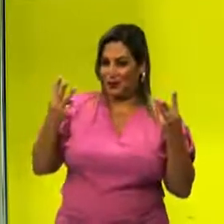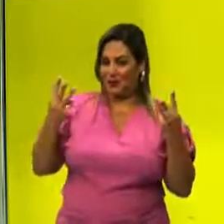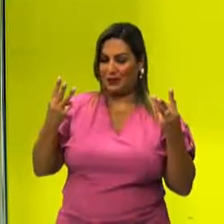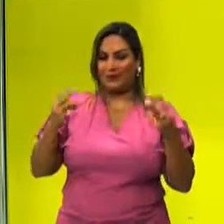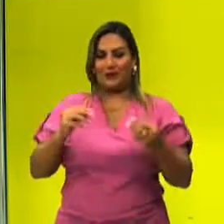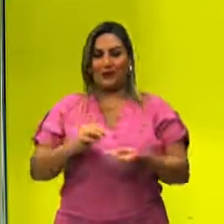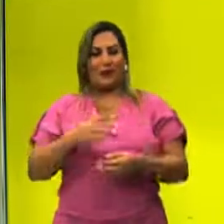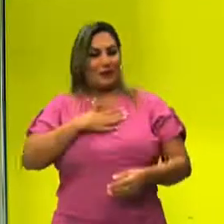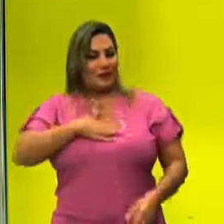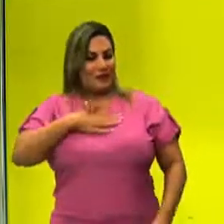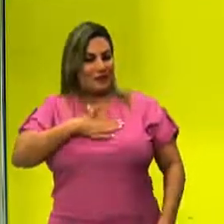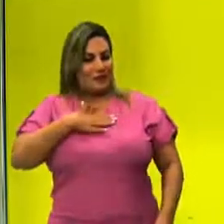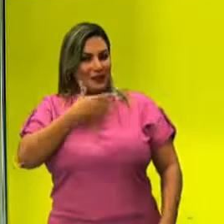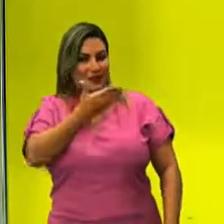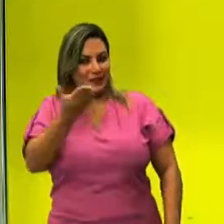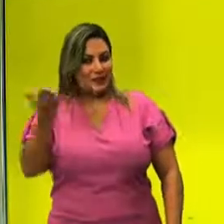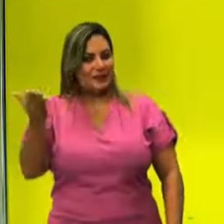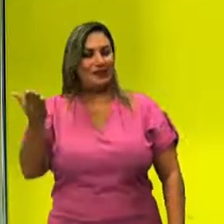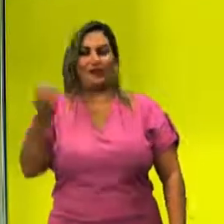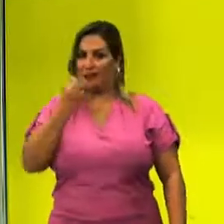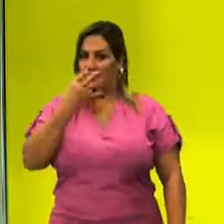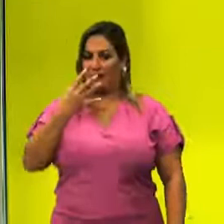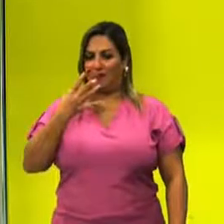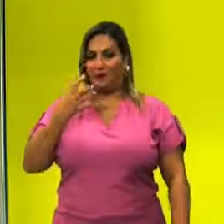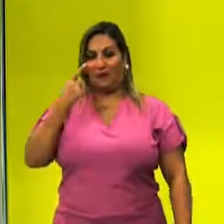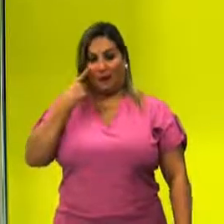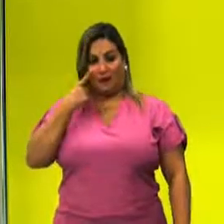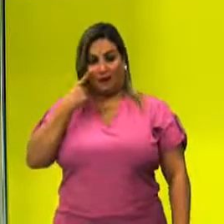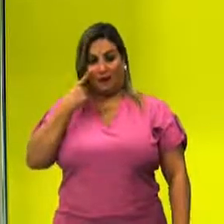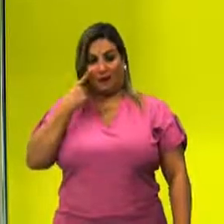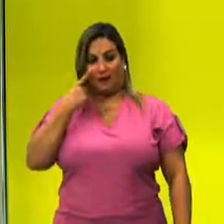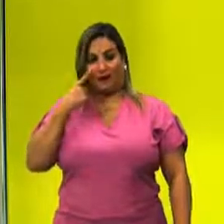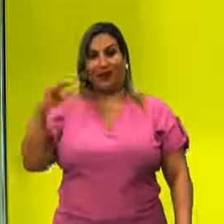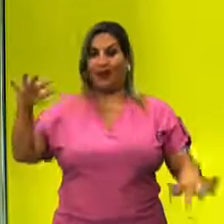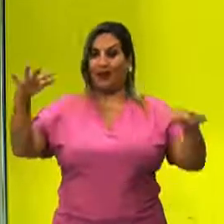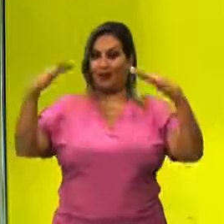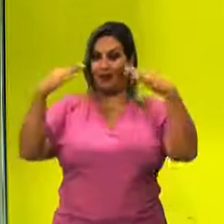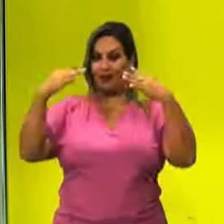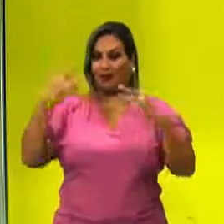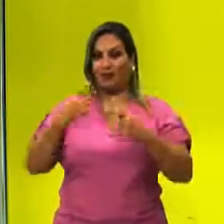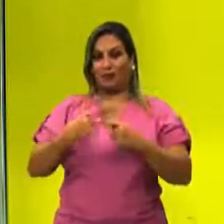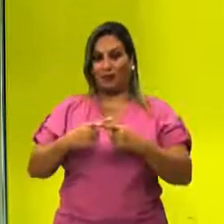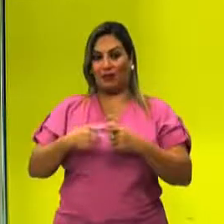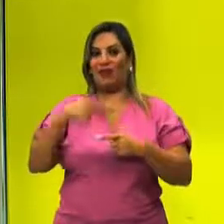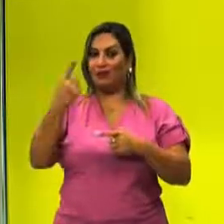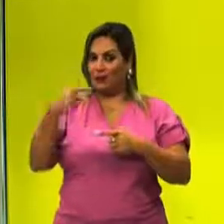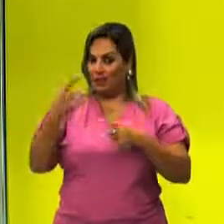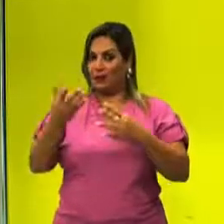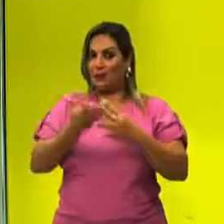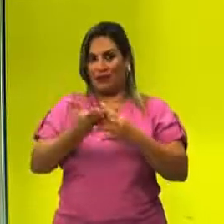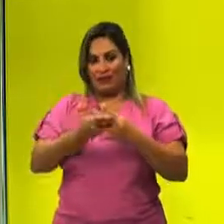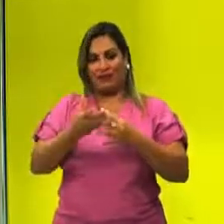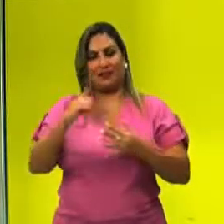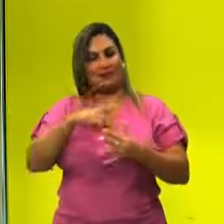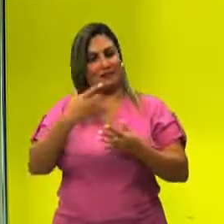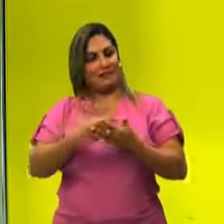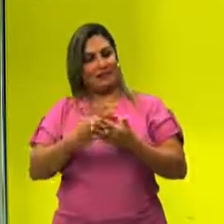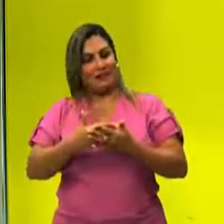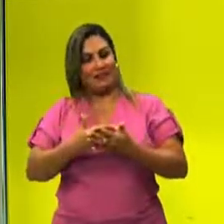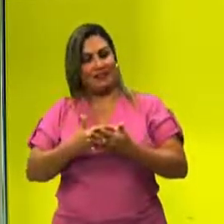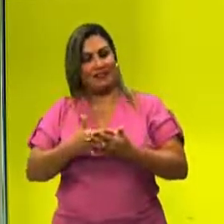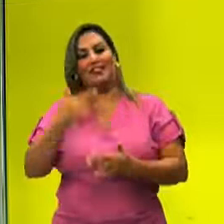show demais um prazer estar com vocês tá bom Ó fiquem ligados após o intervalo